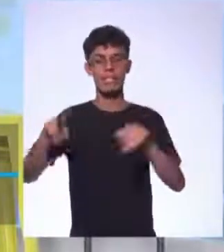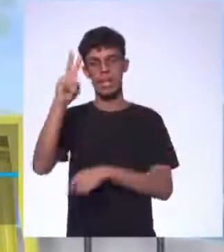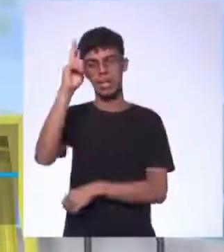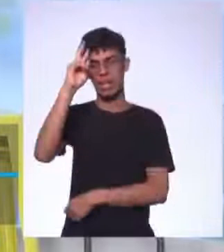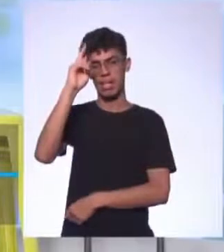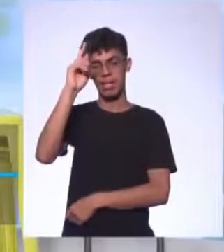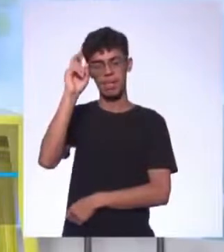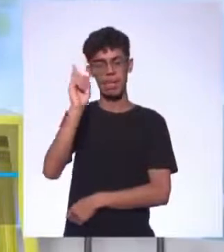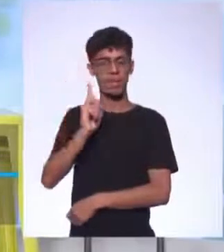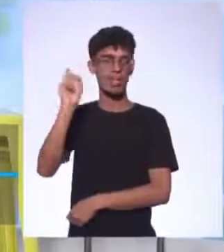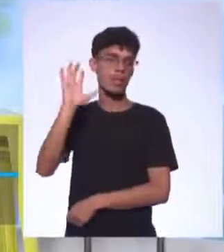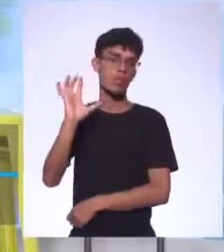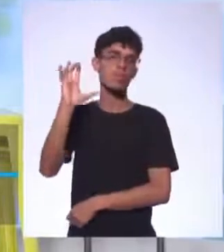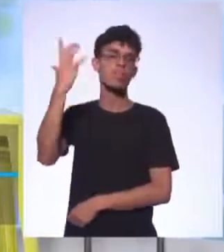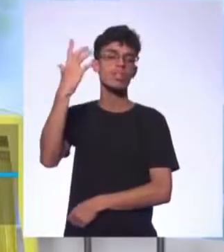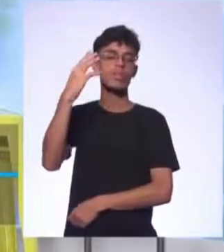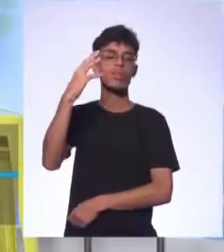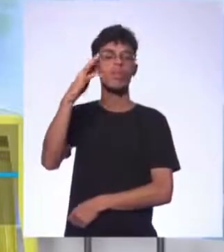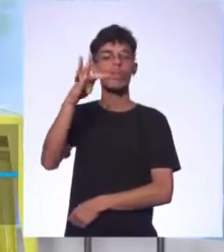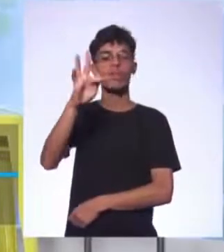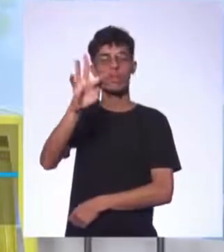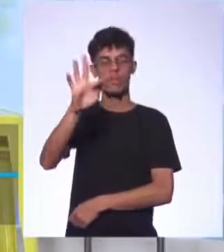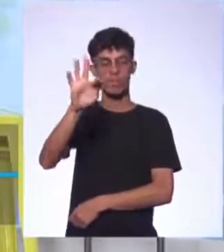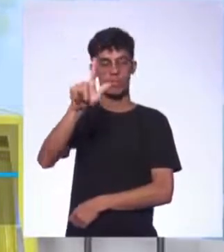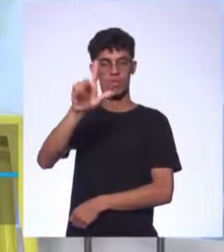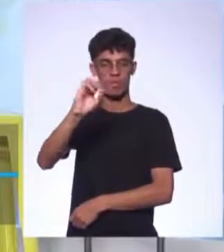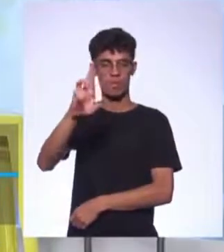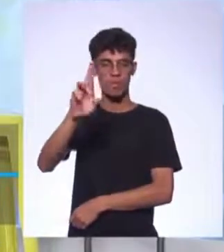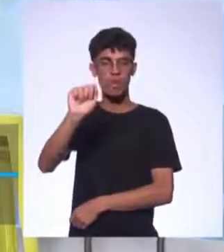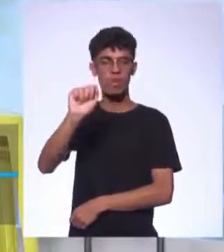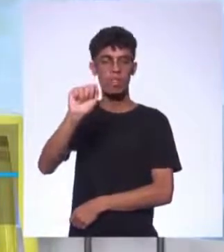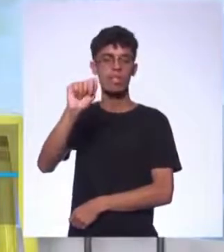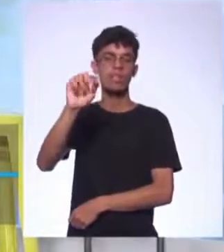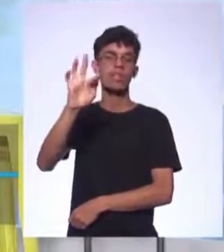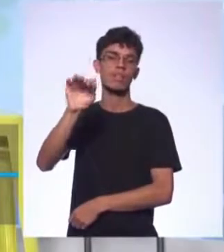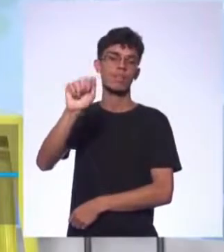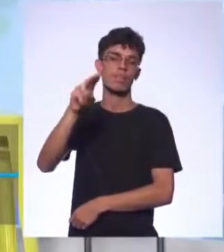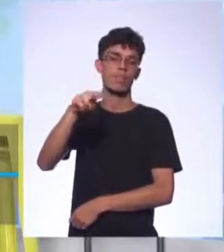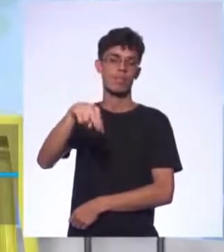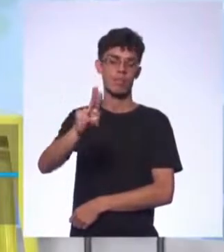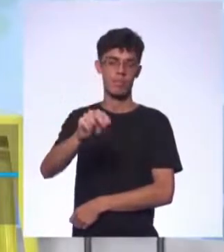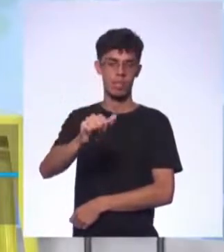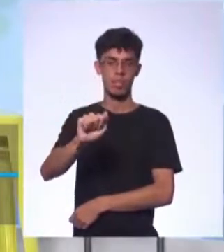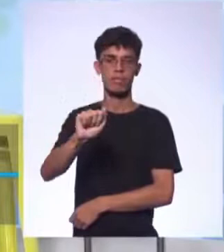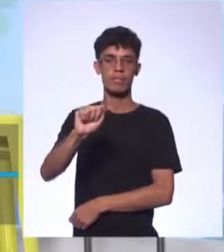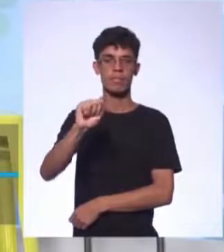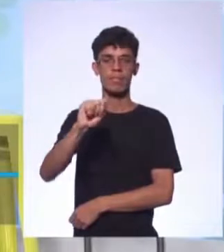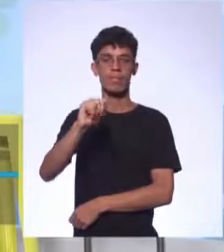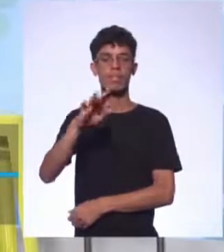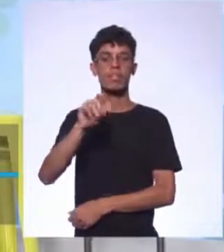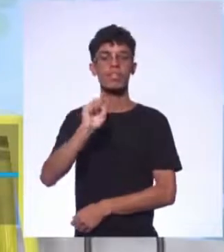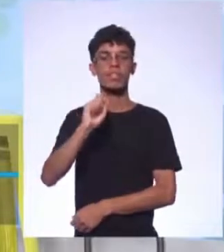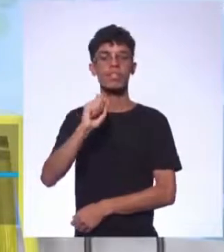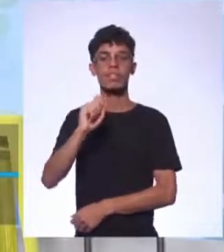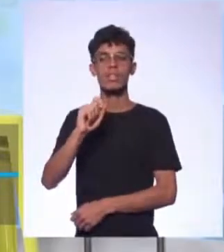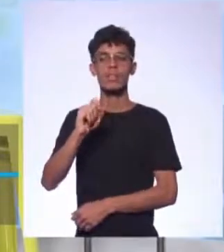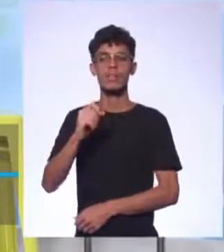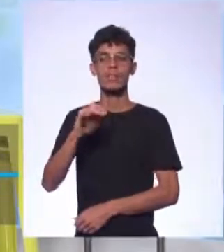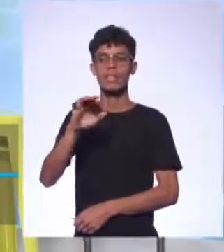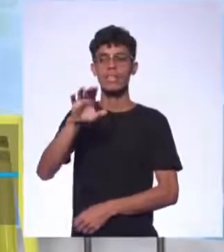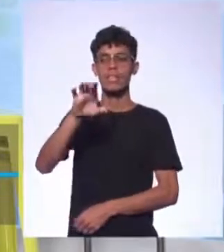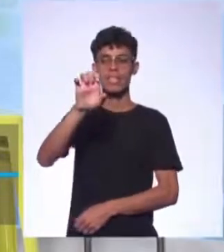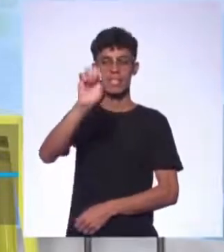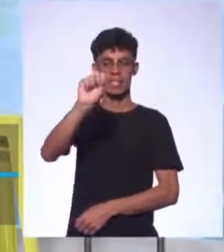com a fauna e a flora desses locais. Nós temos o esgoto doméstico, né, onde não